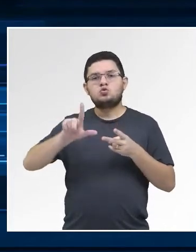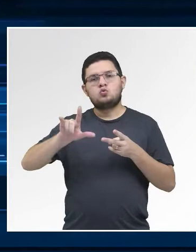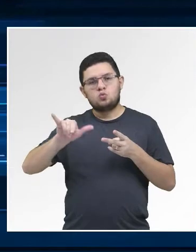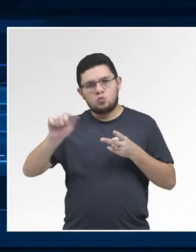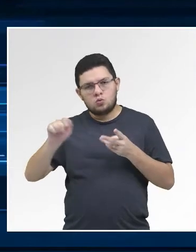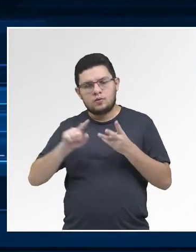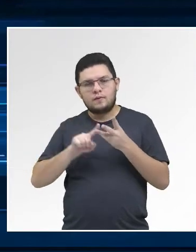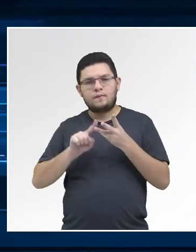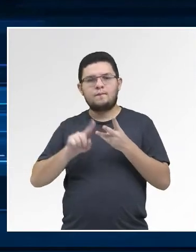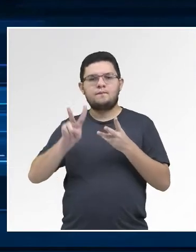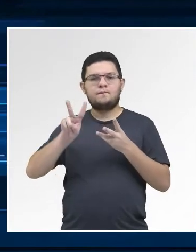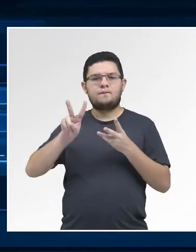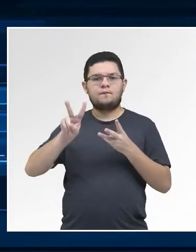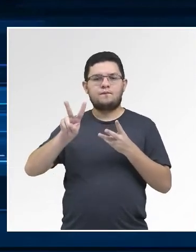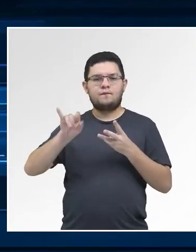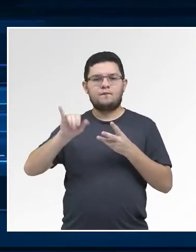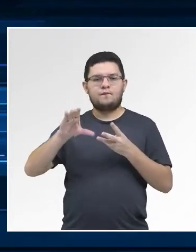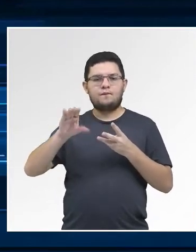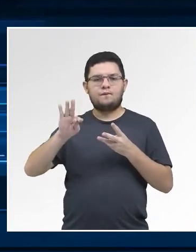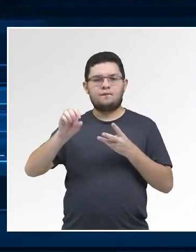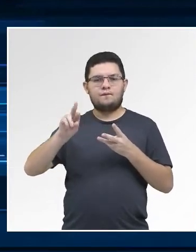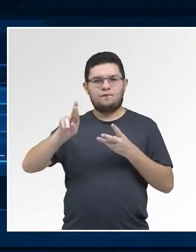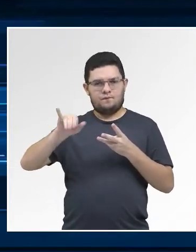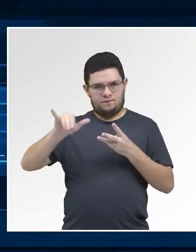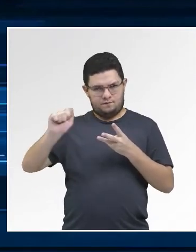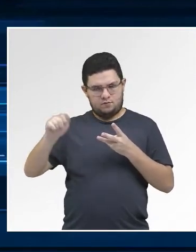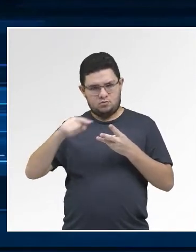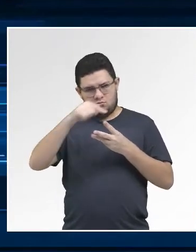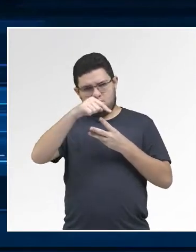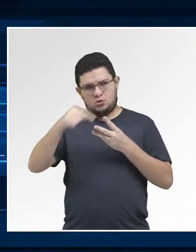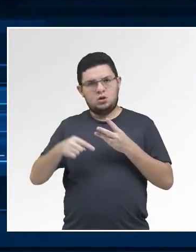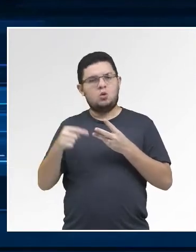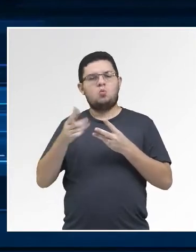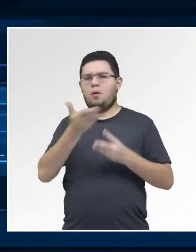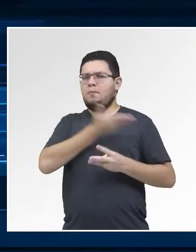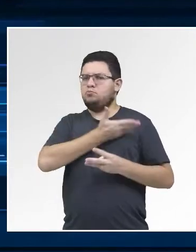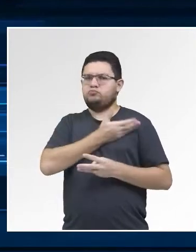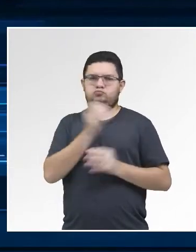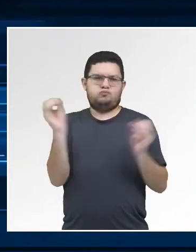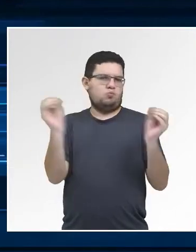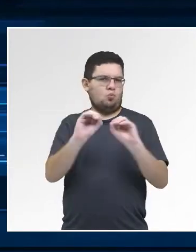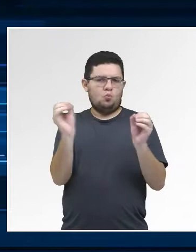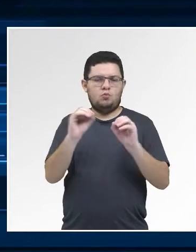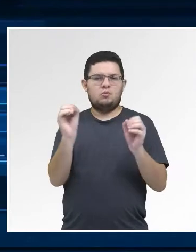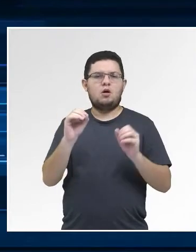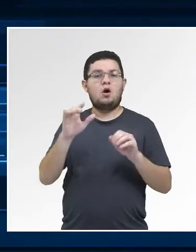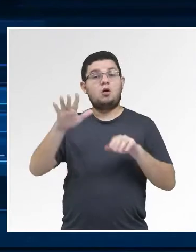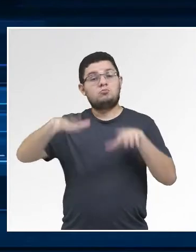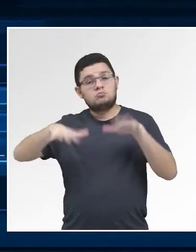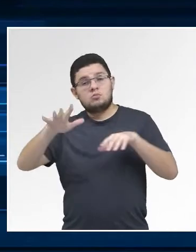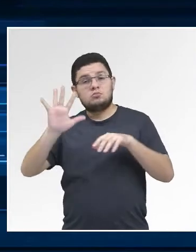a Beth também não são amigas, ok? Tá acontecendo alguma coisa ruim, né? Talvez elas não gostem do